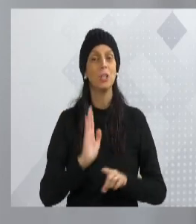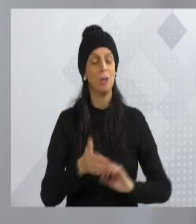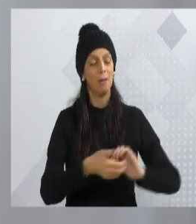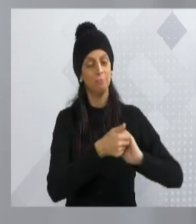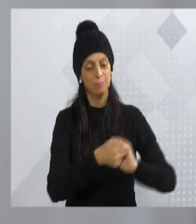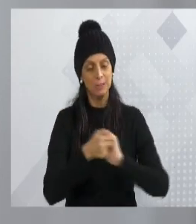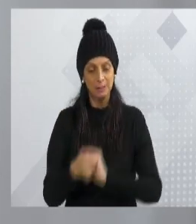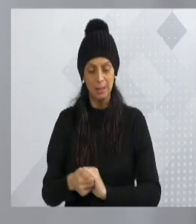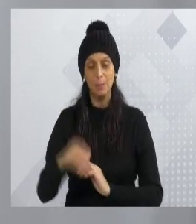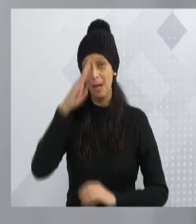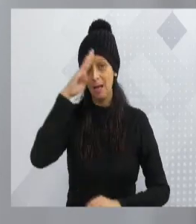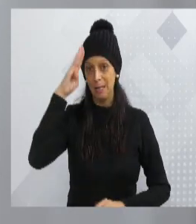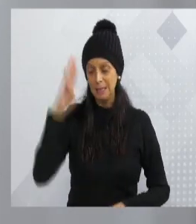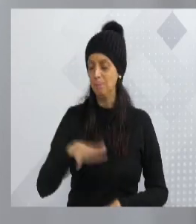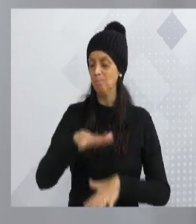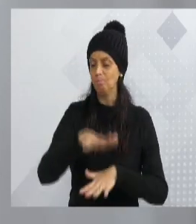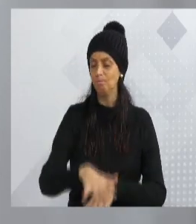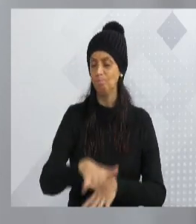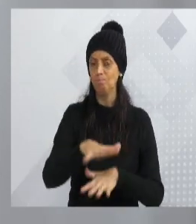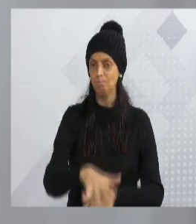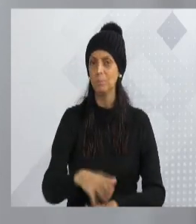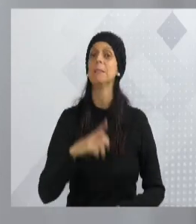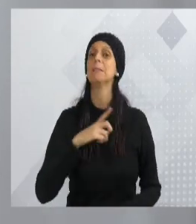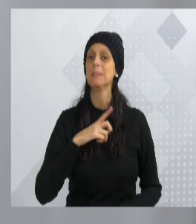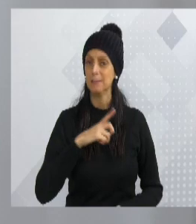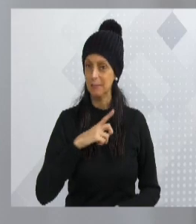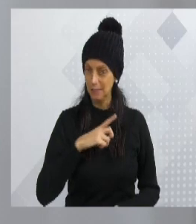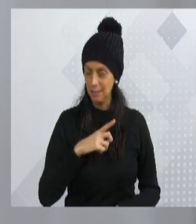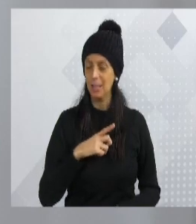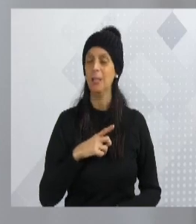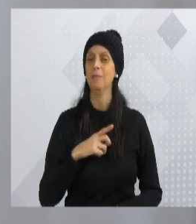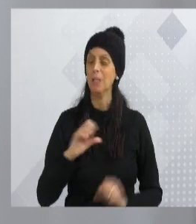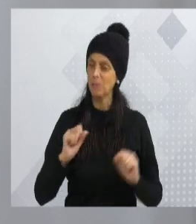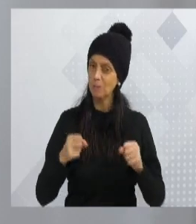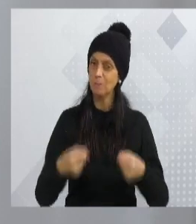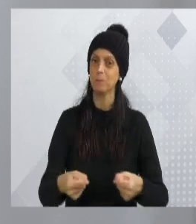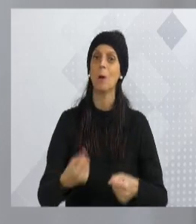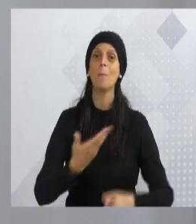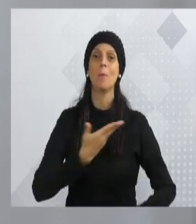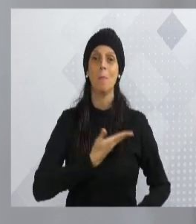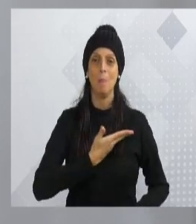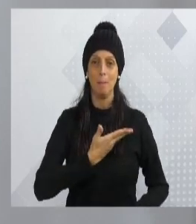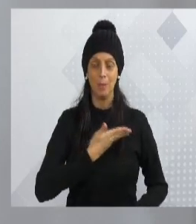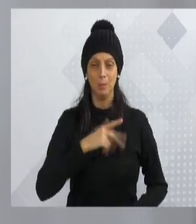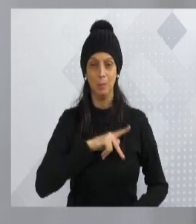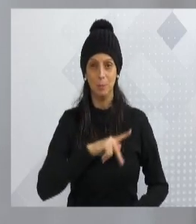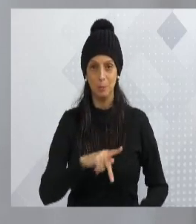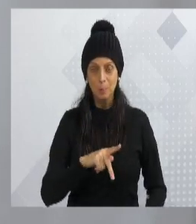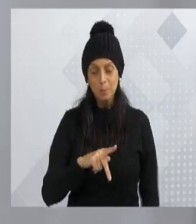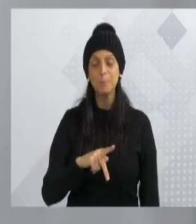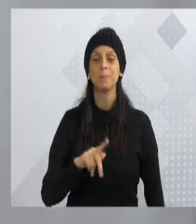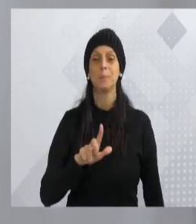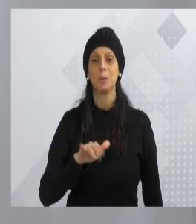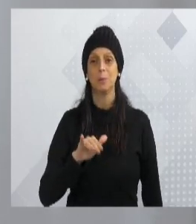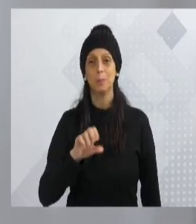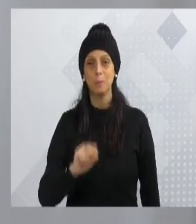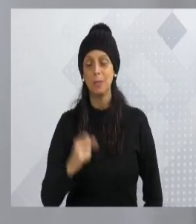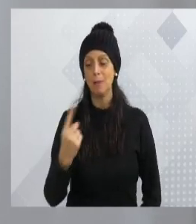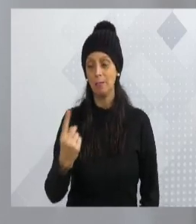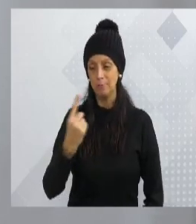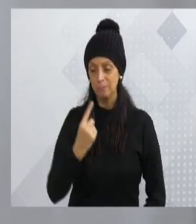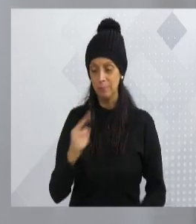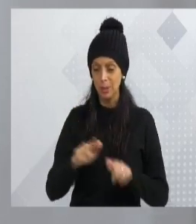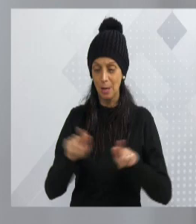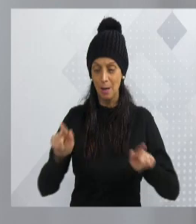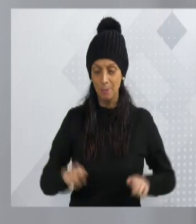acadêmica que se teve por trás dessa aprovação parabenizar meu amigo aqui Presidente DC Luiz esteve hoje o nosso gabinete pra gente